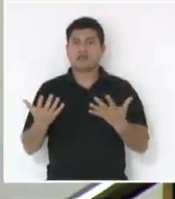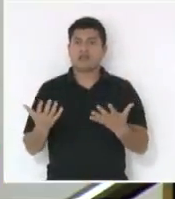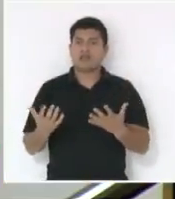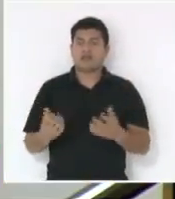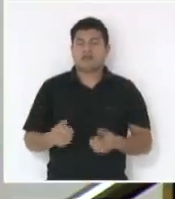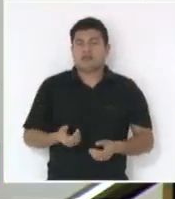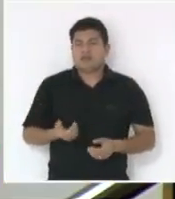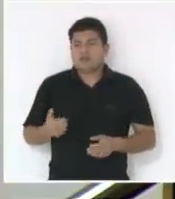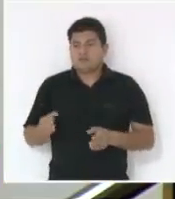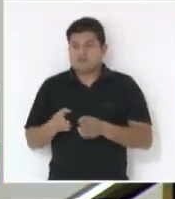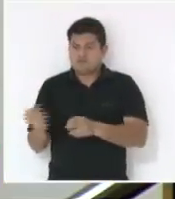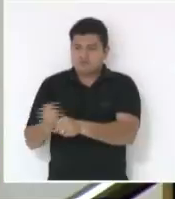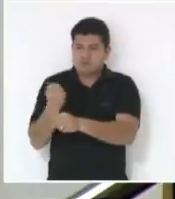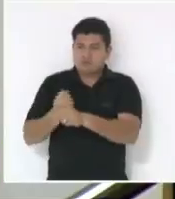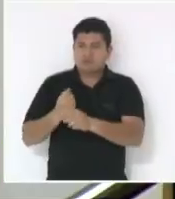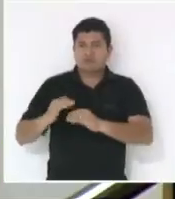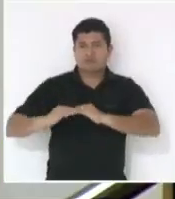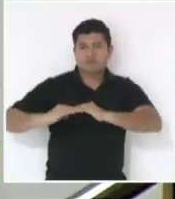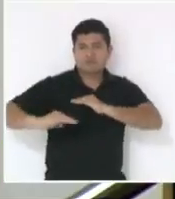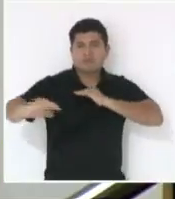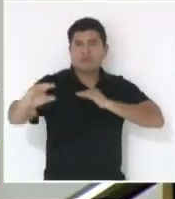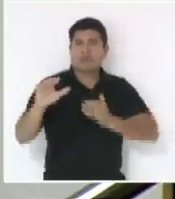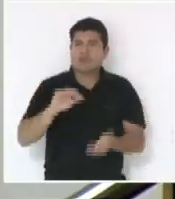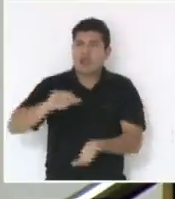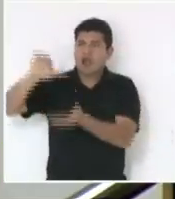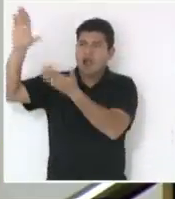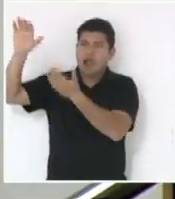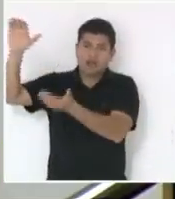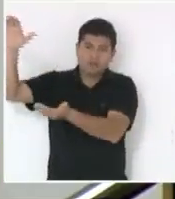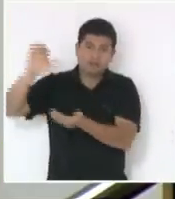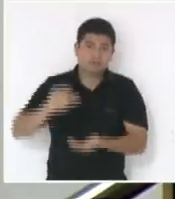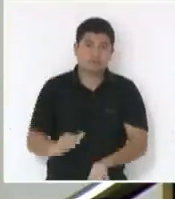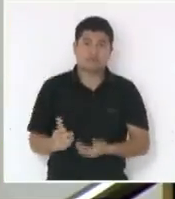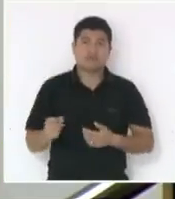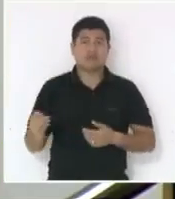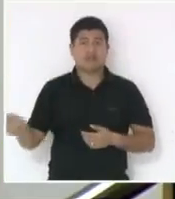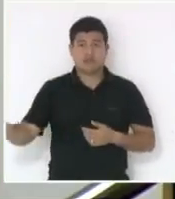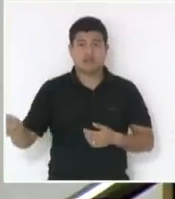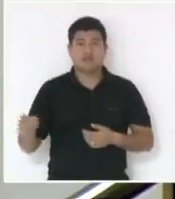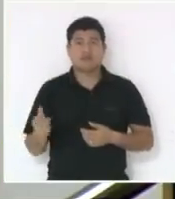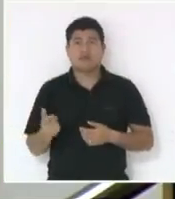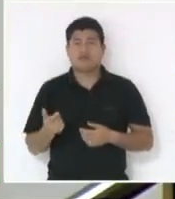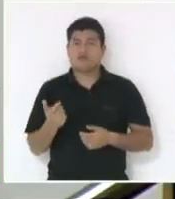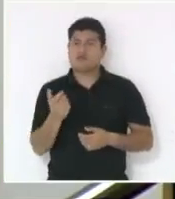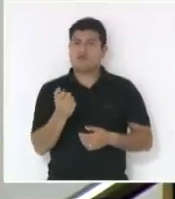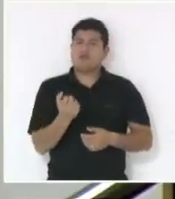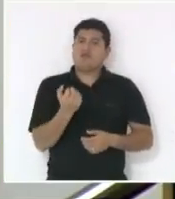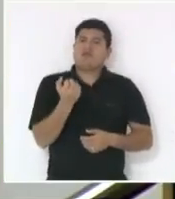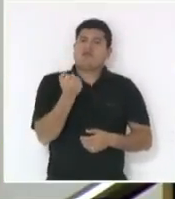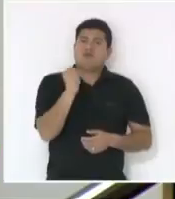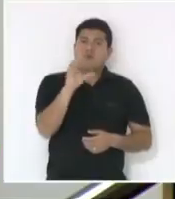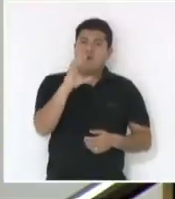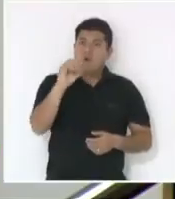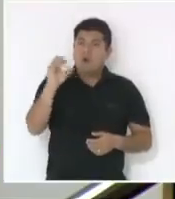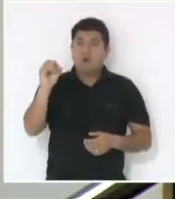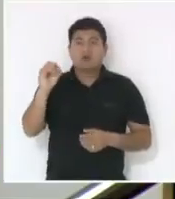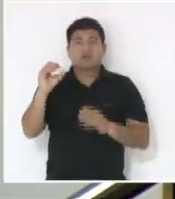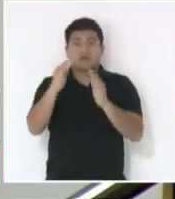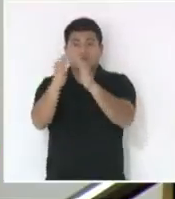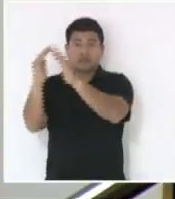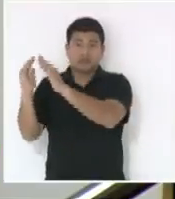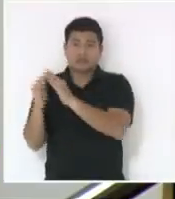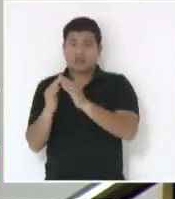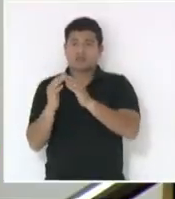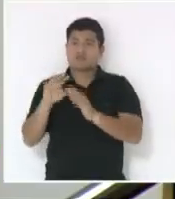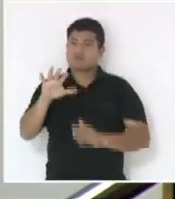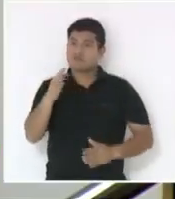descarga. São mais de 800 moradores, casas, mais de